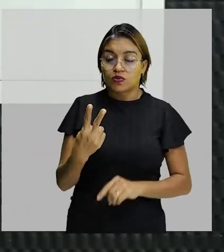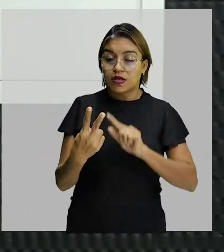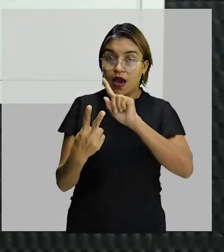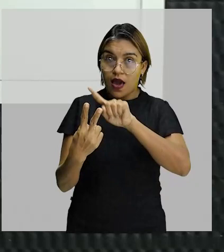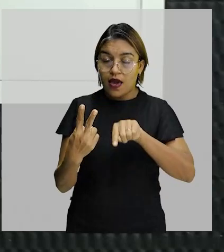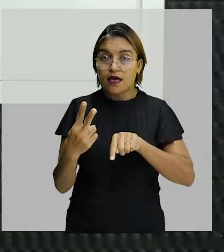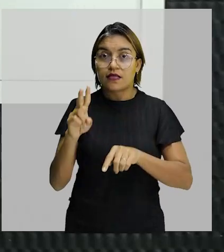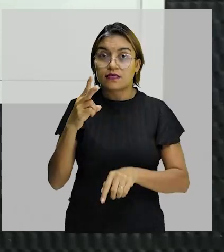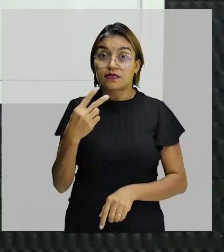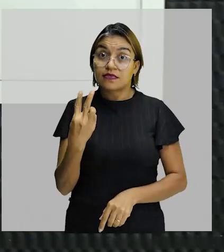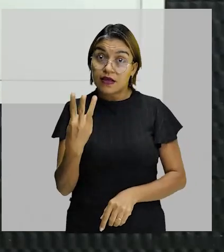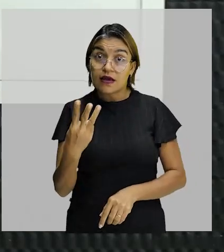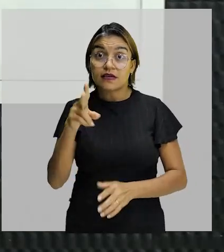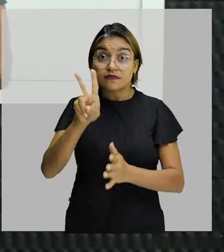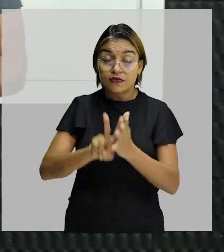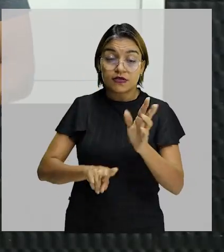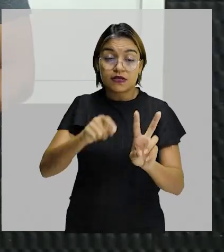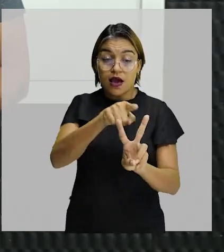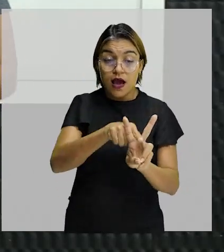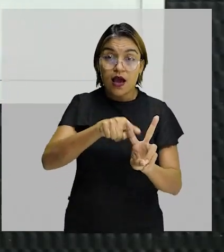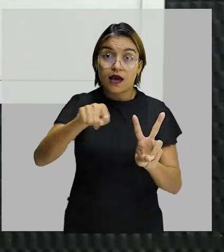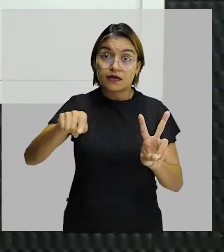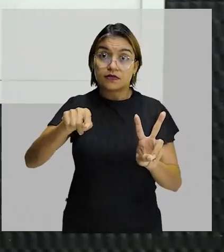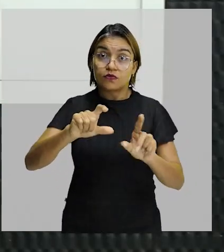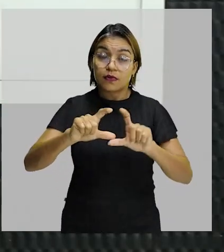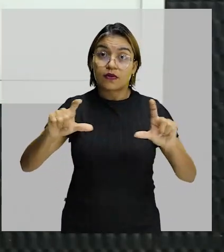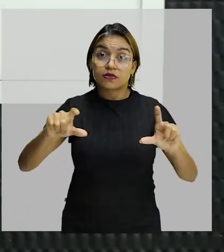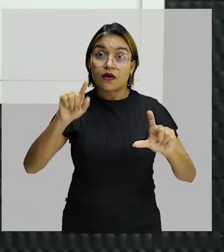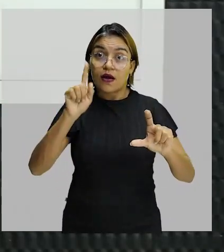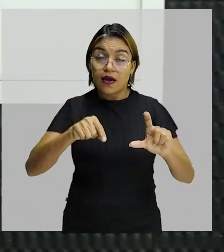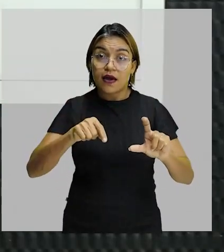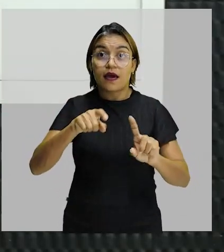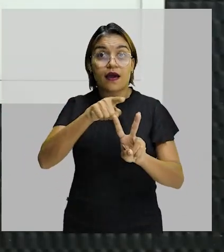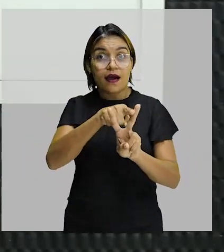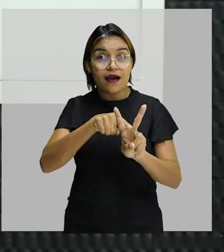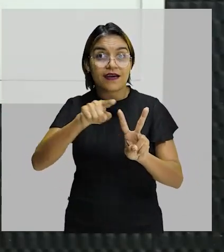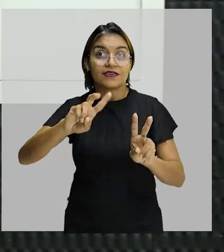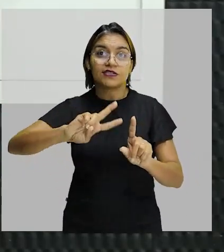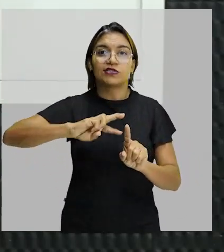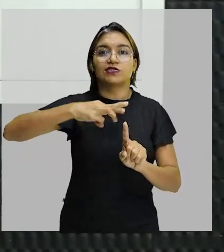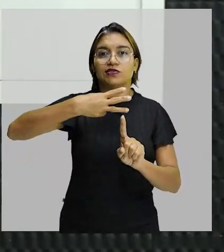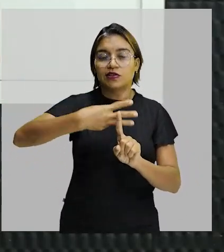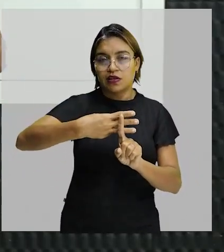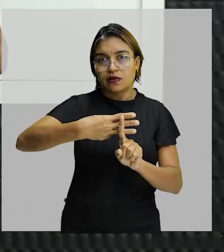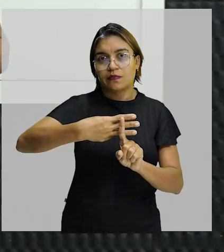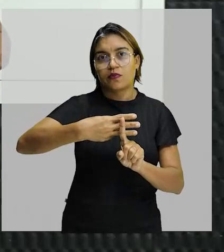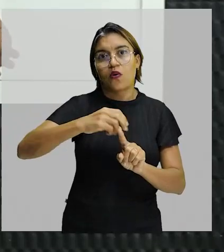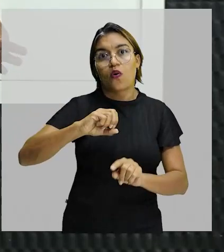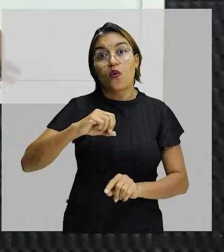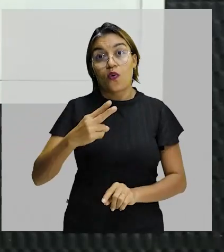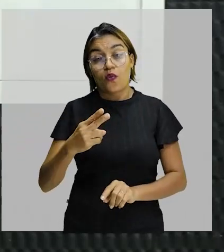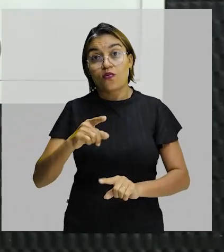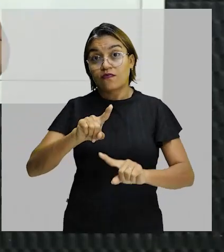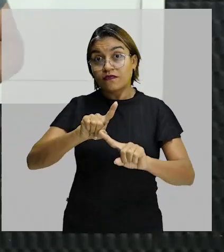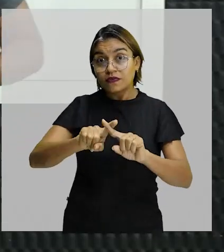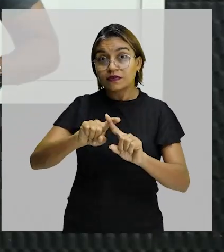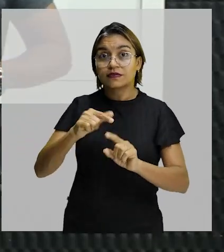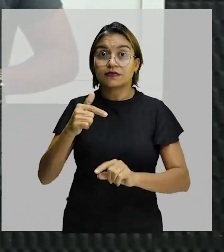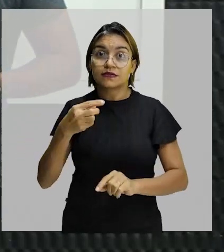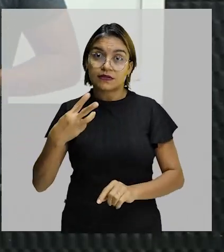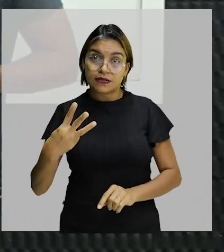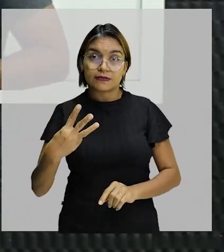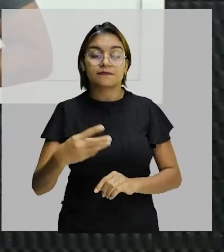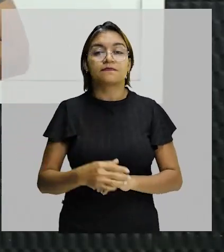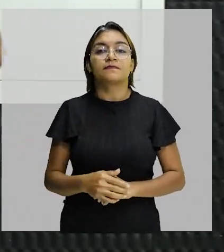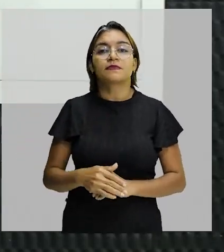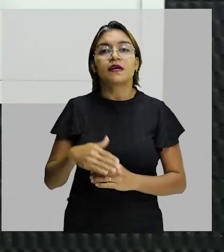vezes raiz de uma equação, a gente diz que ela é uma raiz tripla, ou de multiplicidade 3. E